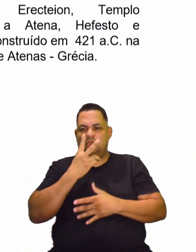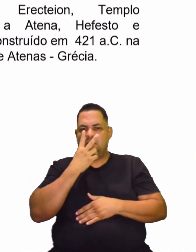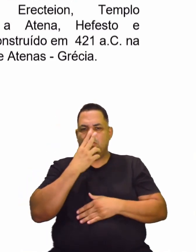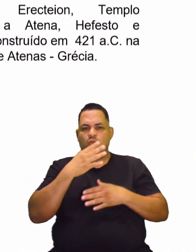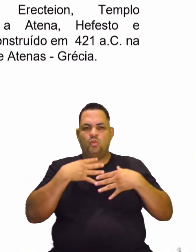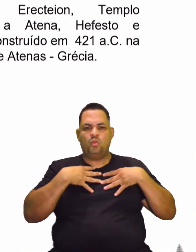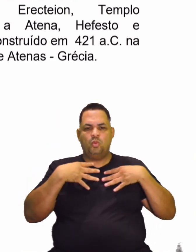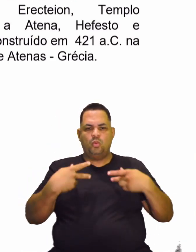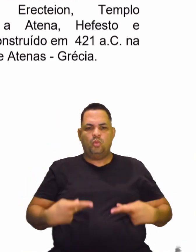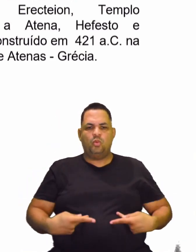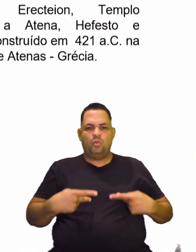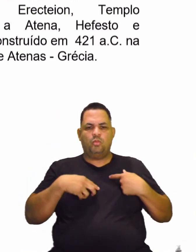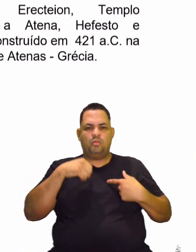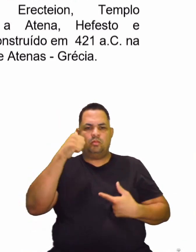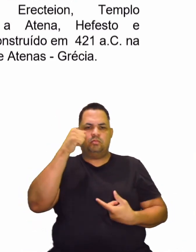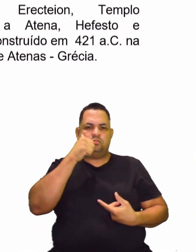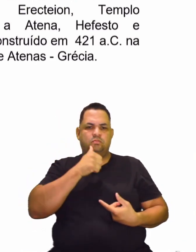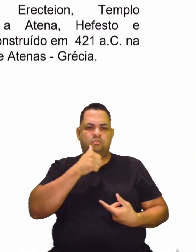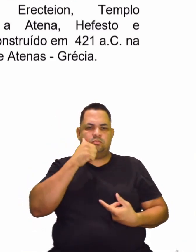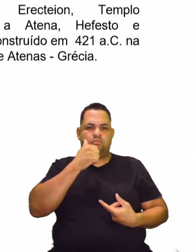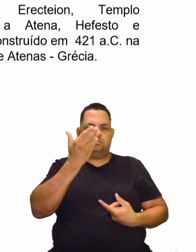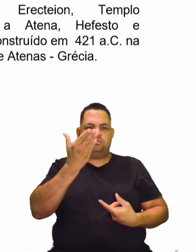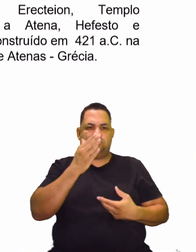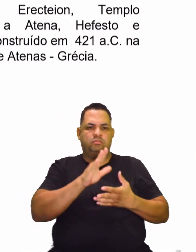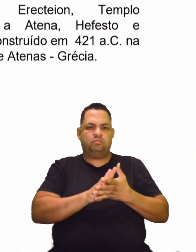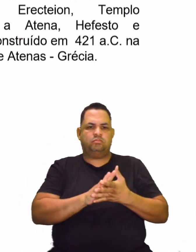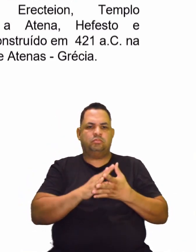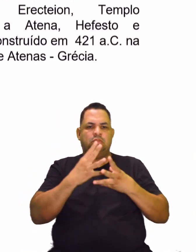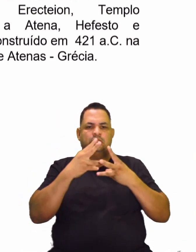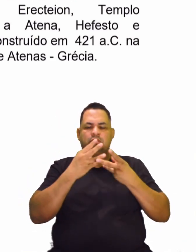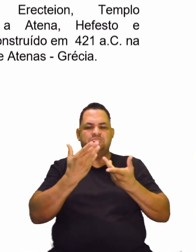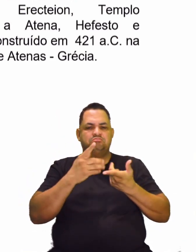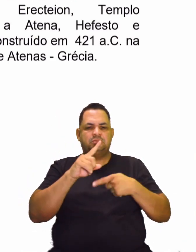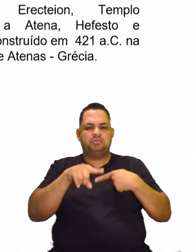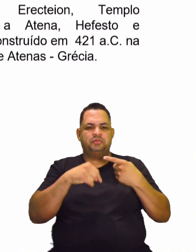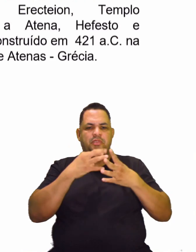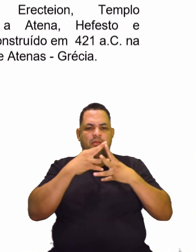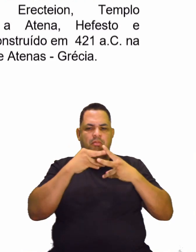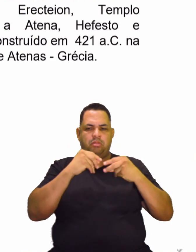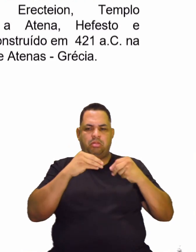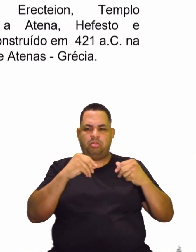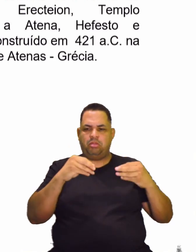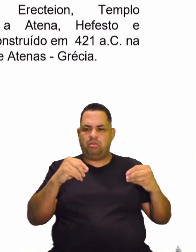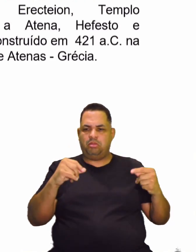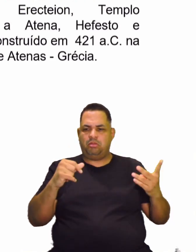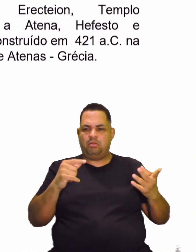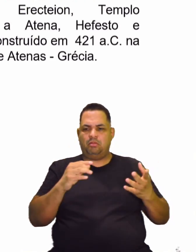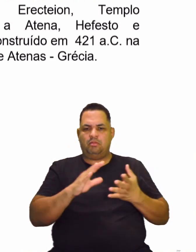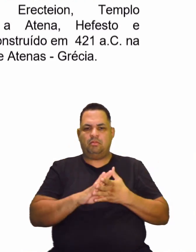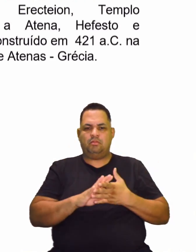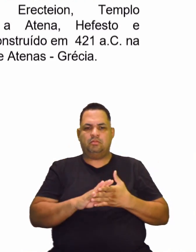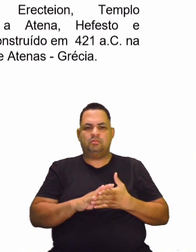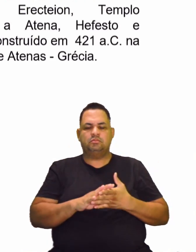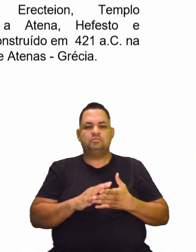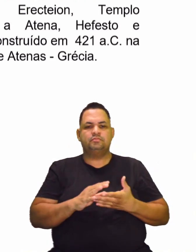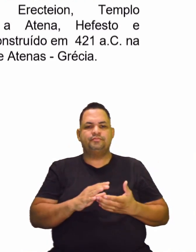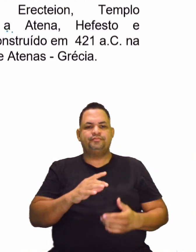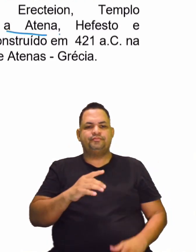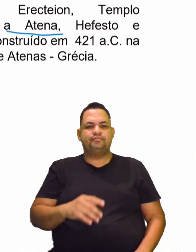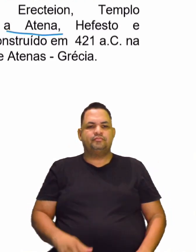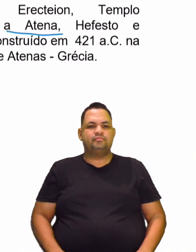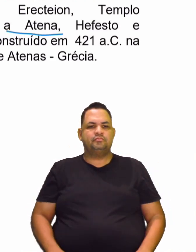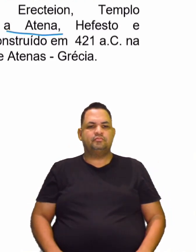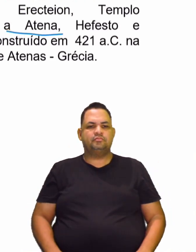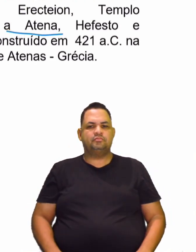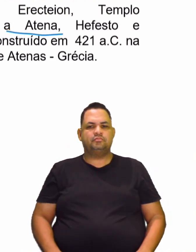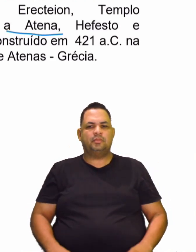vocês podem observar. Claro que foi deteriorado com o tempo, né? Mas é um templo dedicado